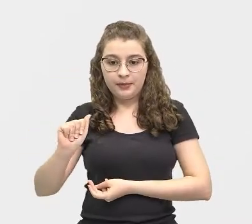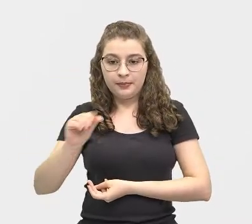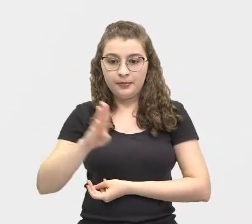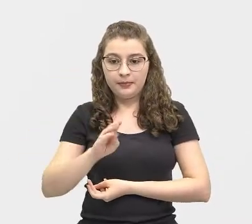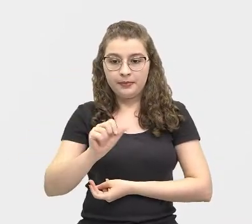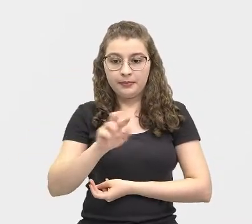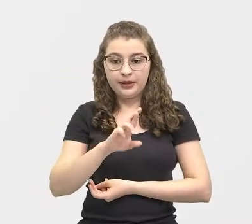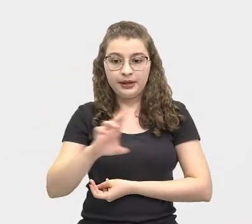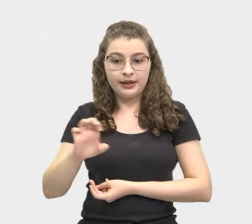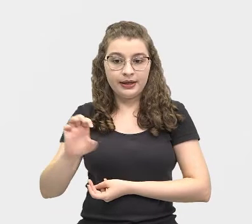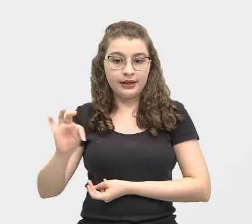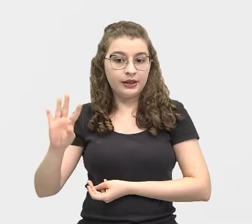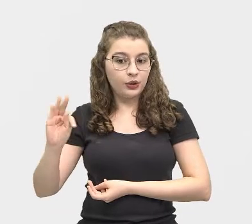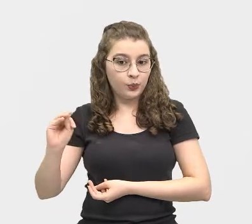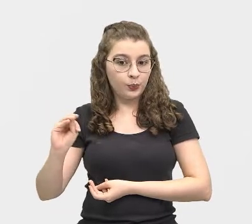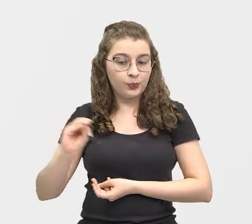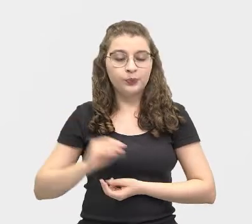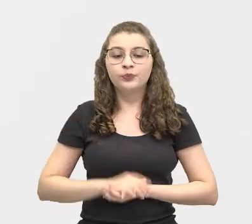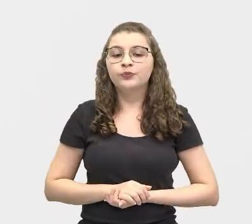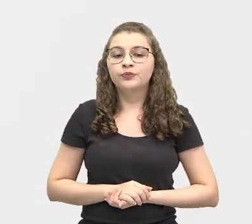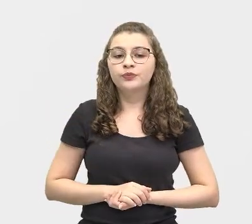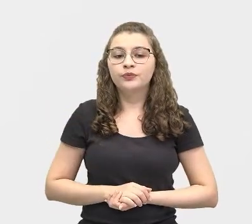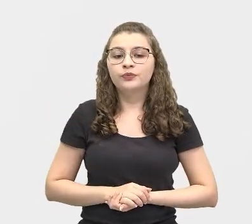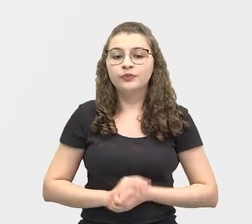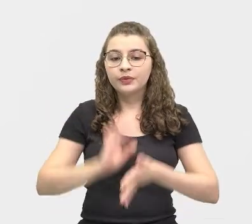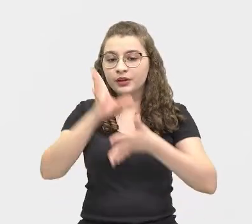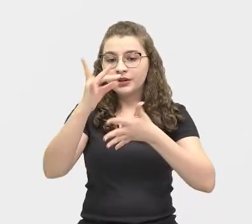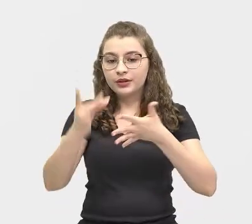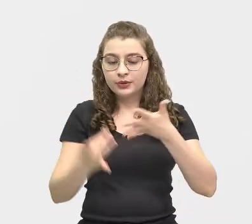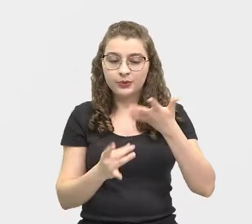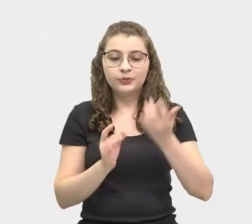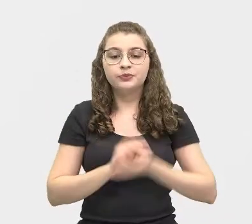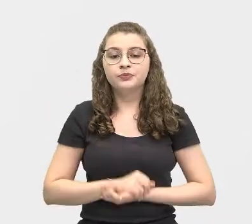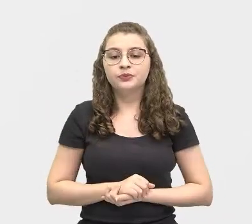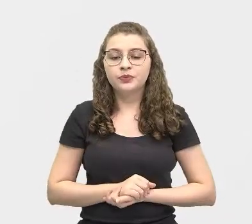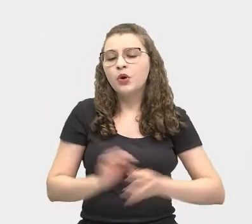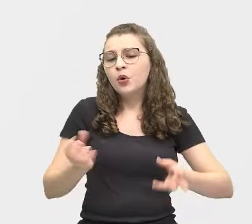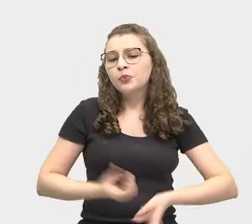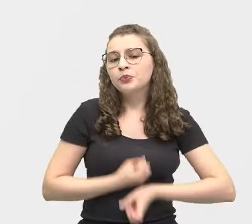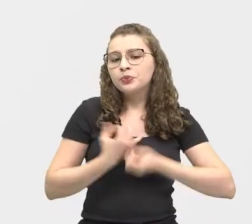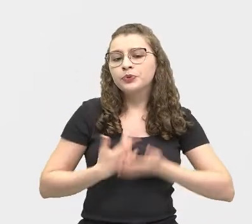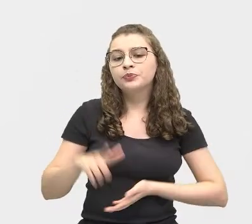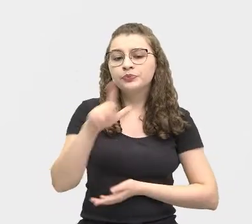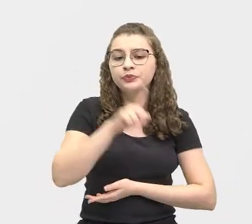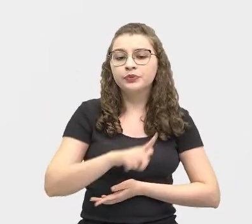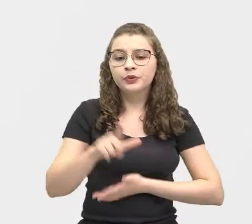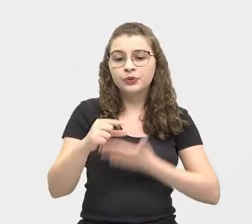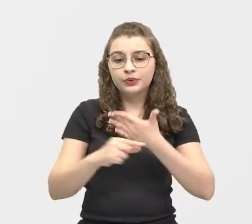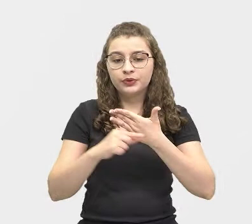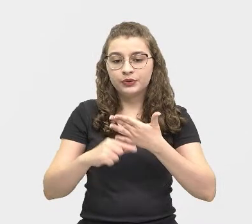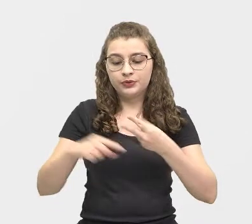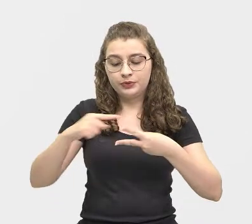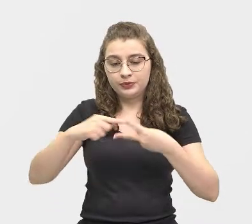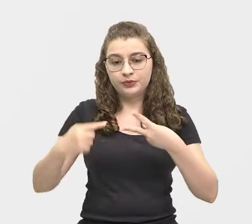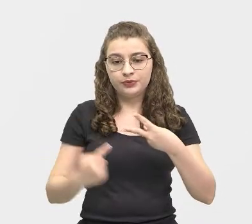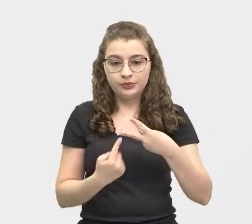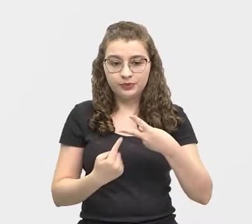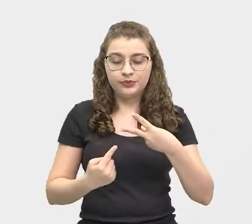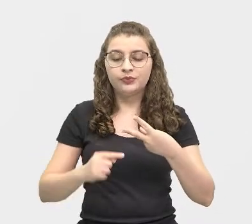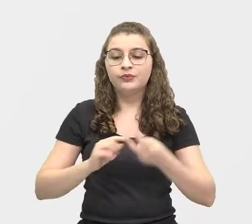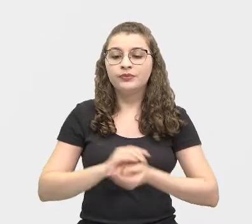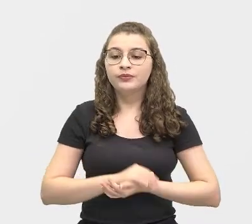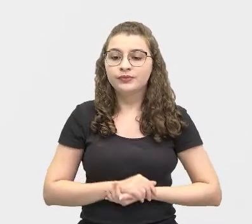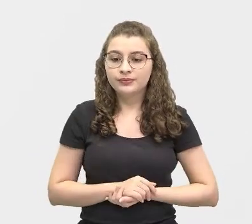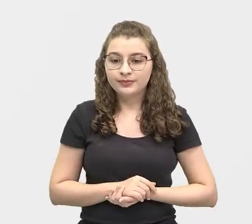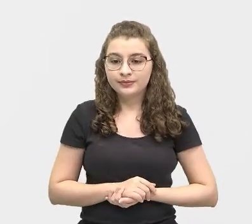Olha o detalhamento aí do nosso objeto. Estudo do estilo de produção literária dos autores